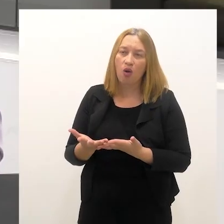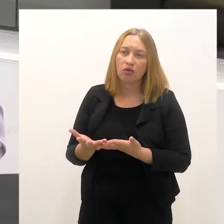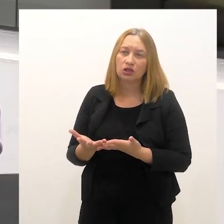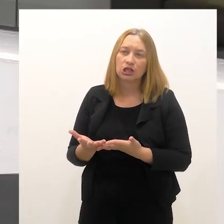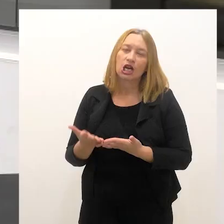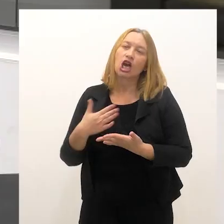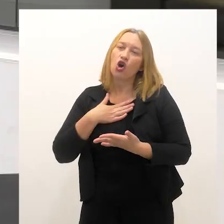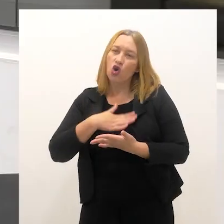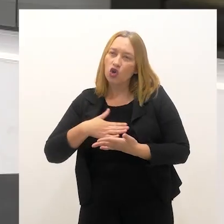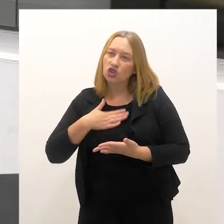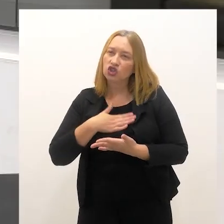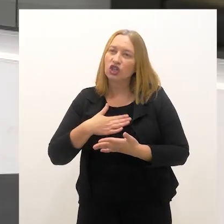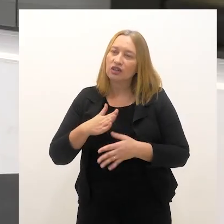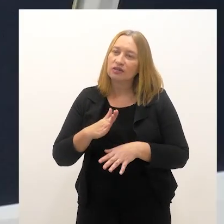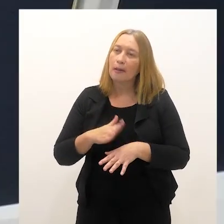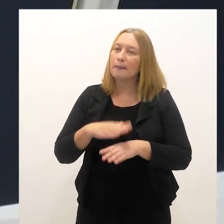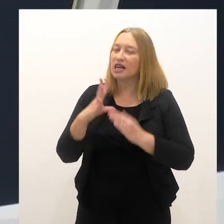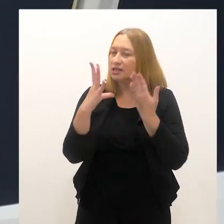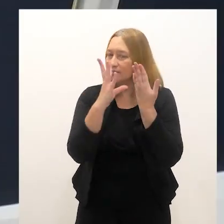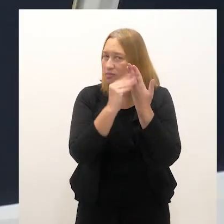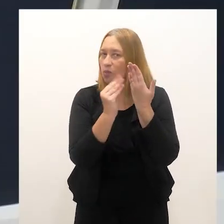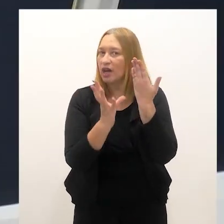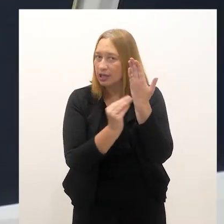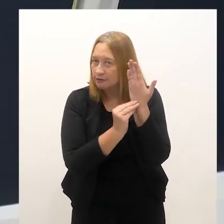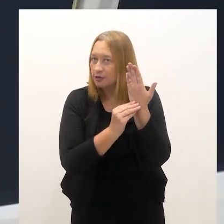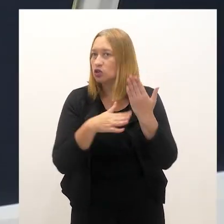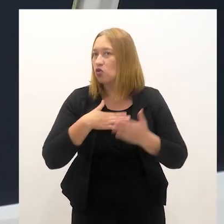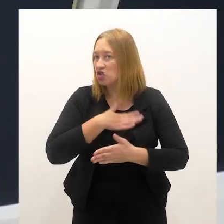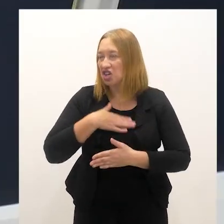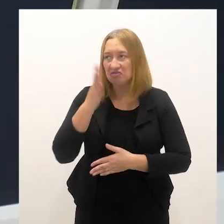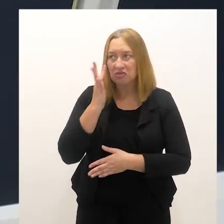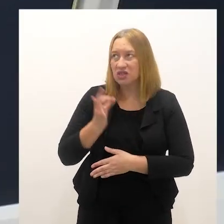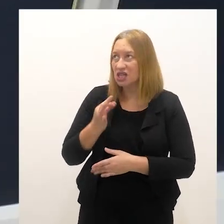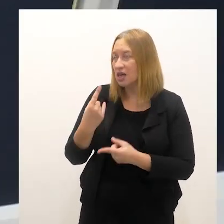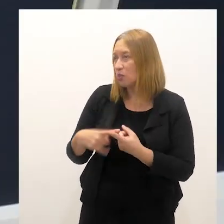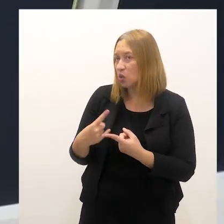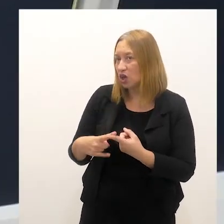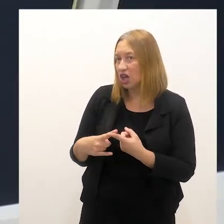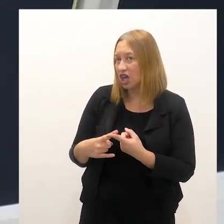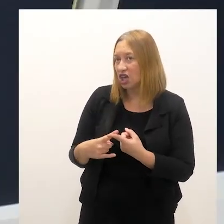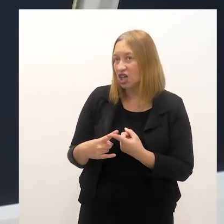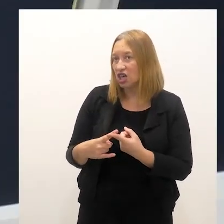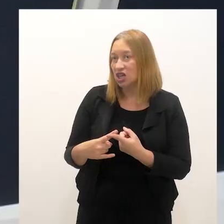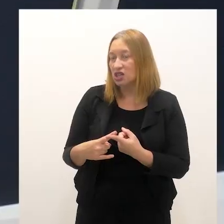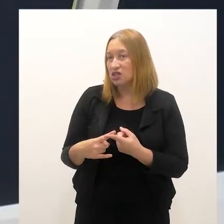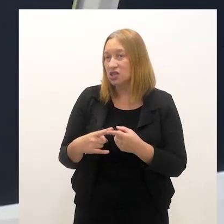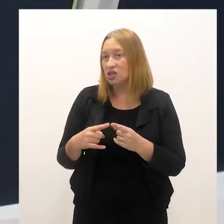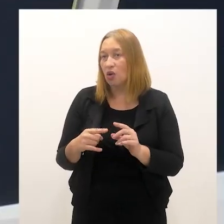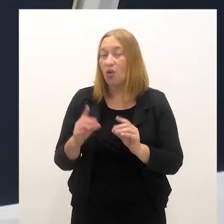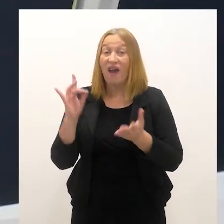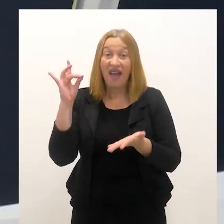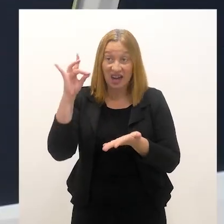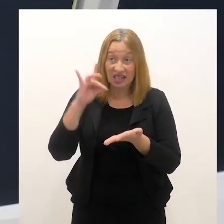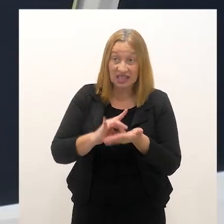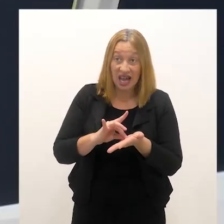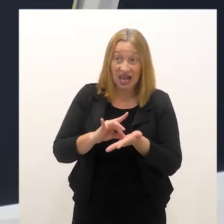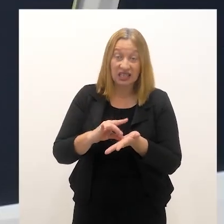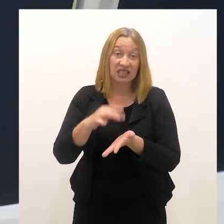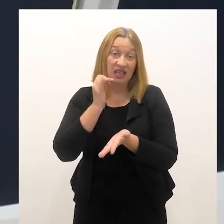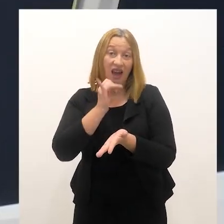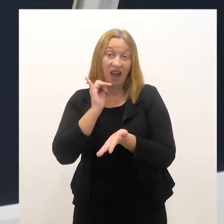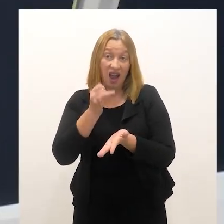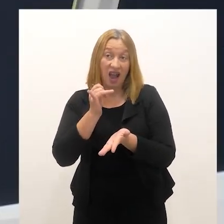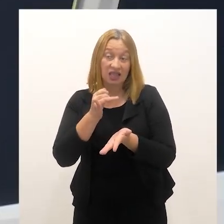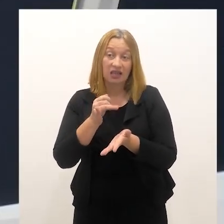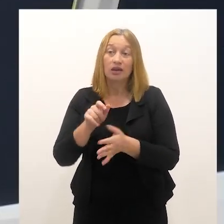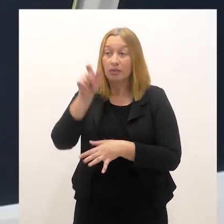policiais, eu gostava muito das biografias. Não sei se é porque, né, são fatos reais que estão sendo retratados